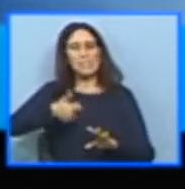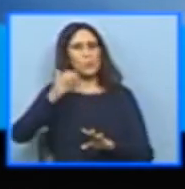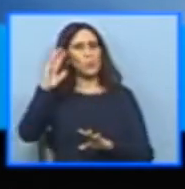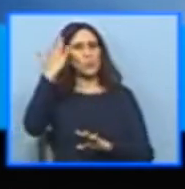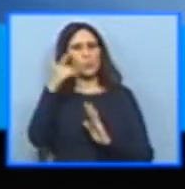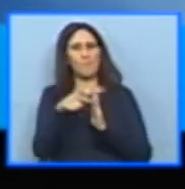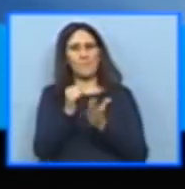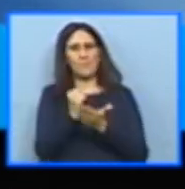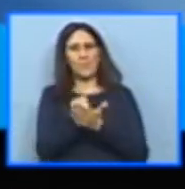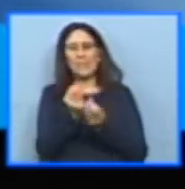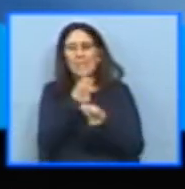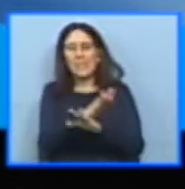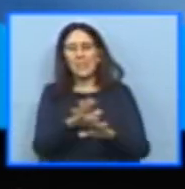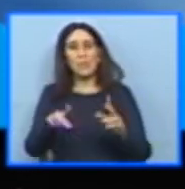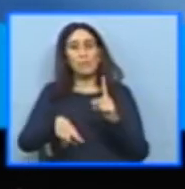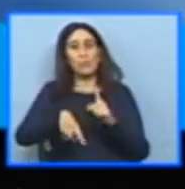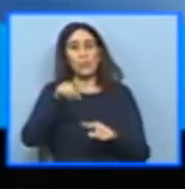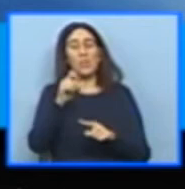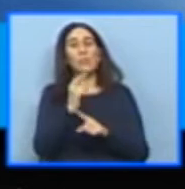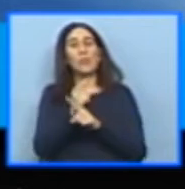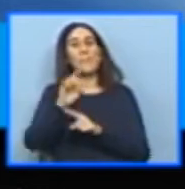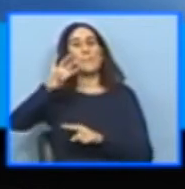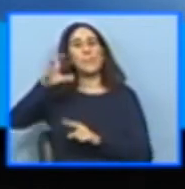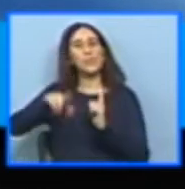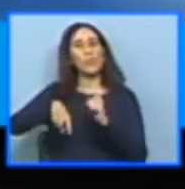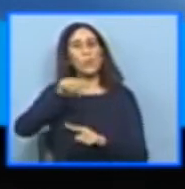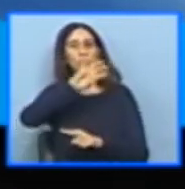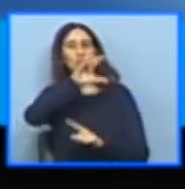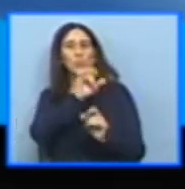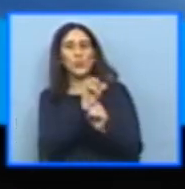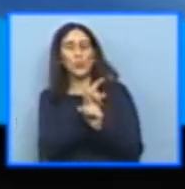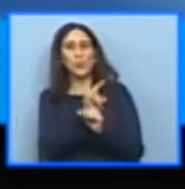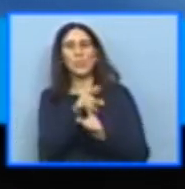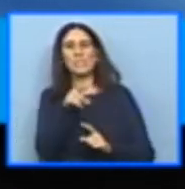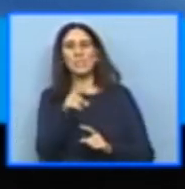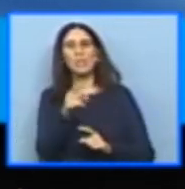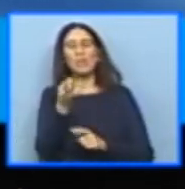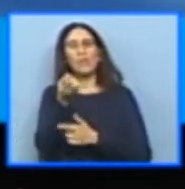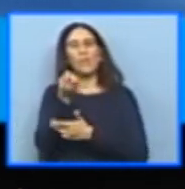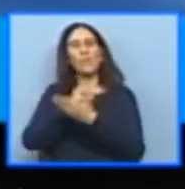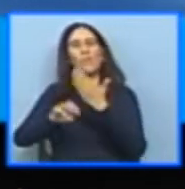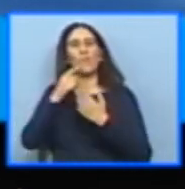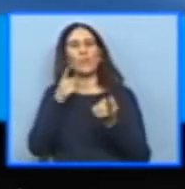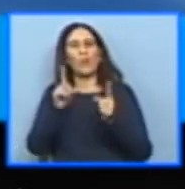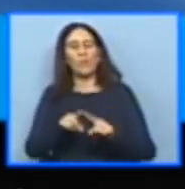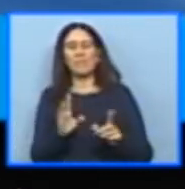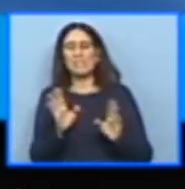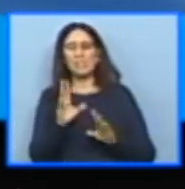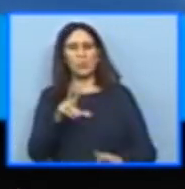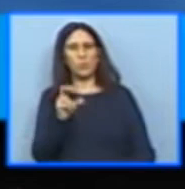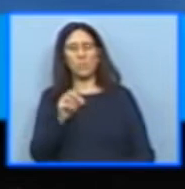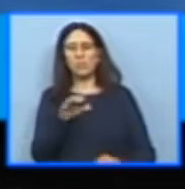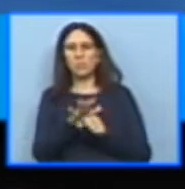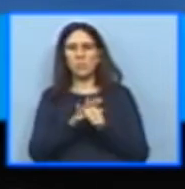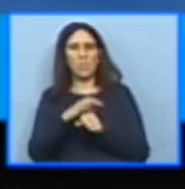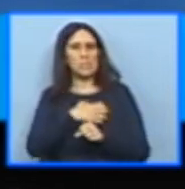e as crianças são sempre refugiadas quando fogem de um país e vão para o outro e nunca podem ser devolvidas. Há situações dramáticas